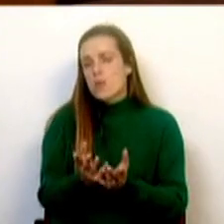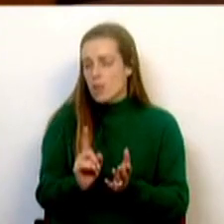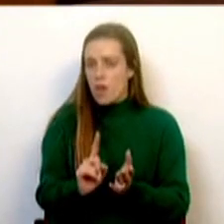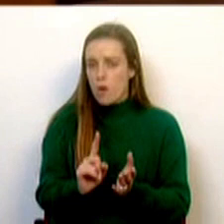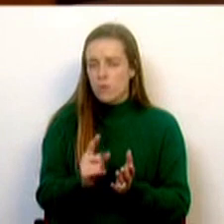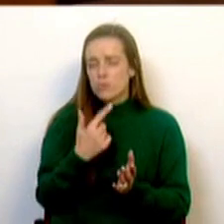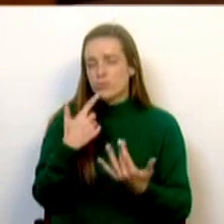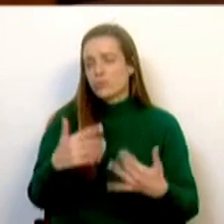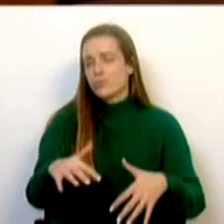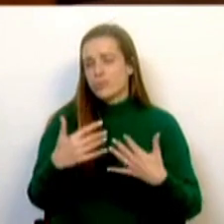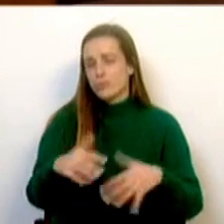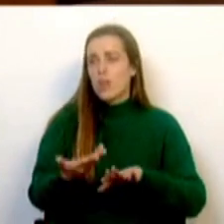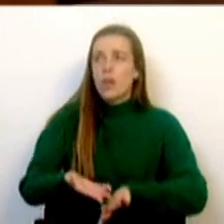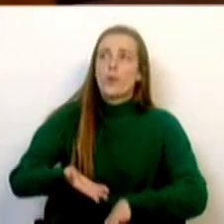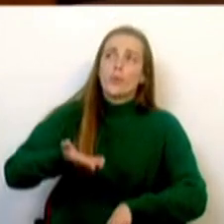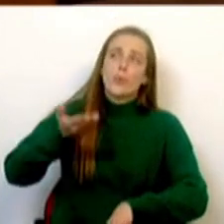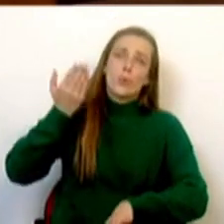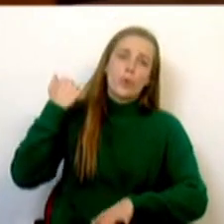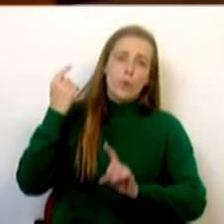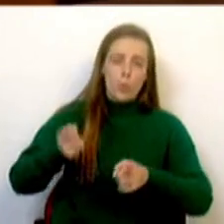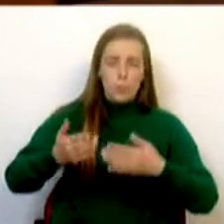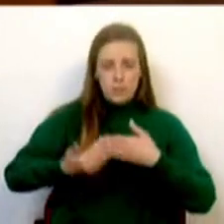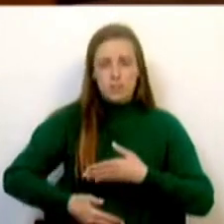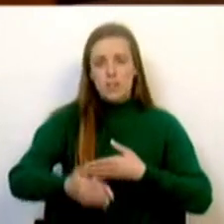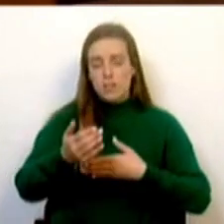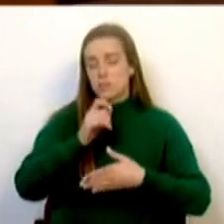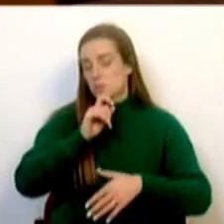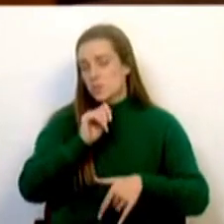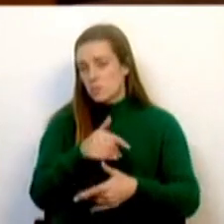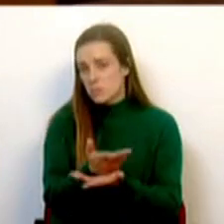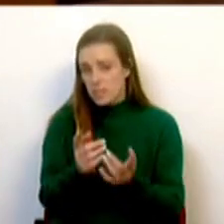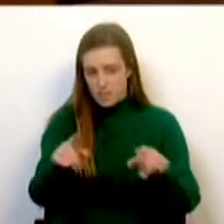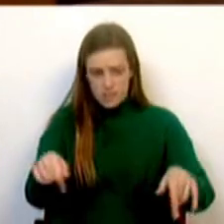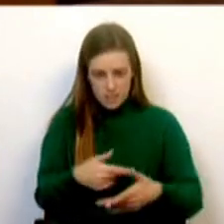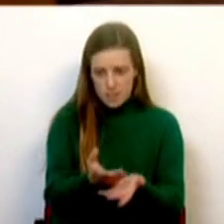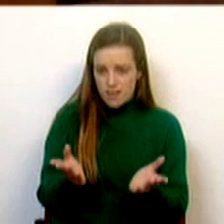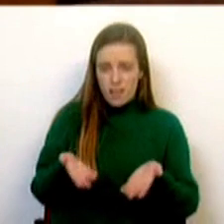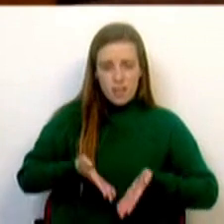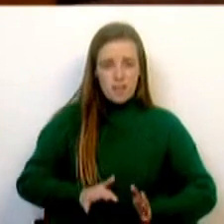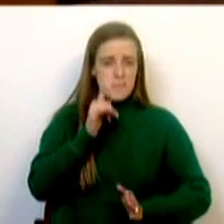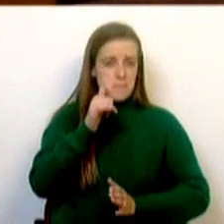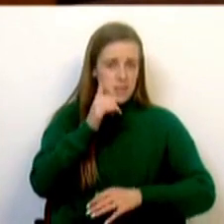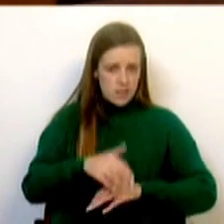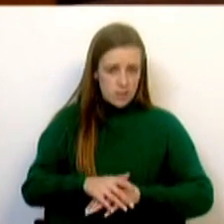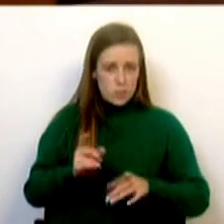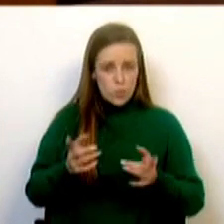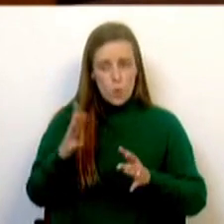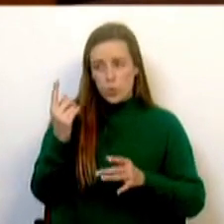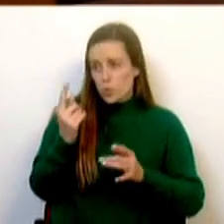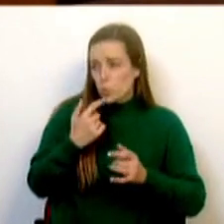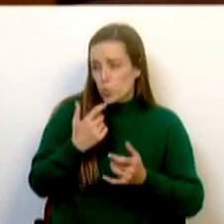e começaram há tanto tempo que provavelmente ninguém nesta sala era nascido quando tudo